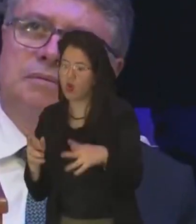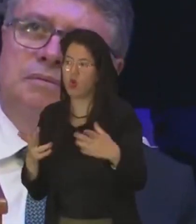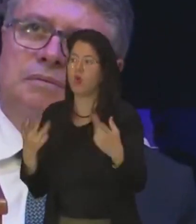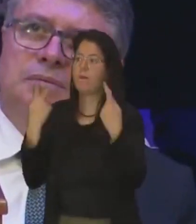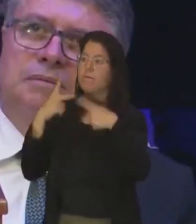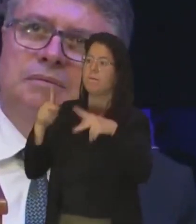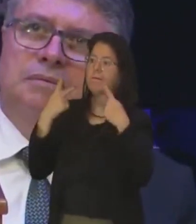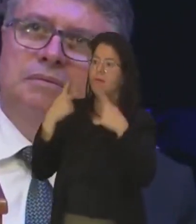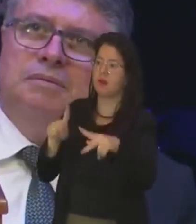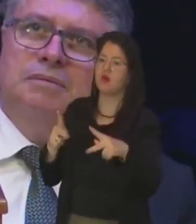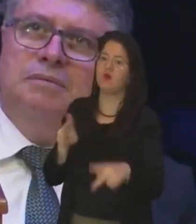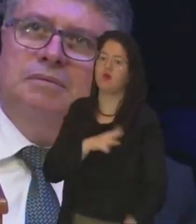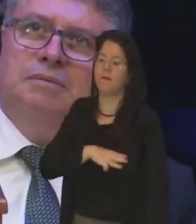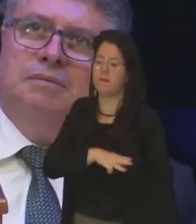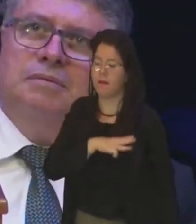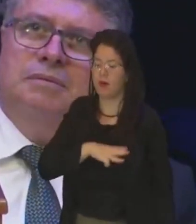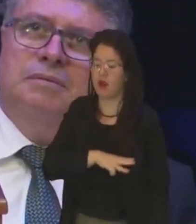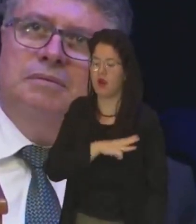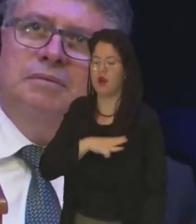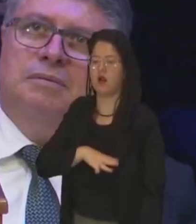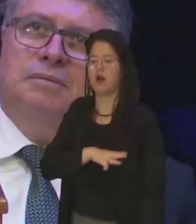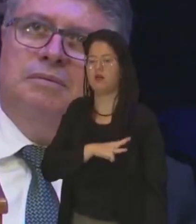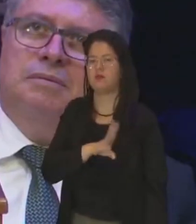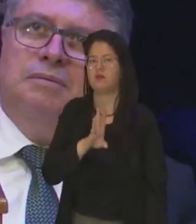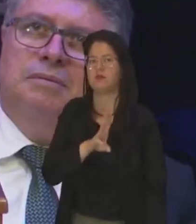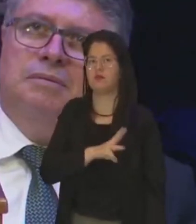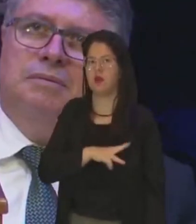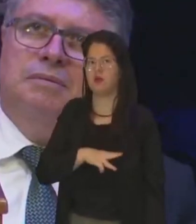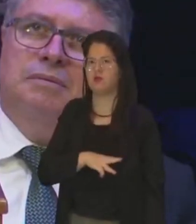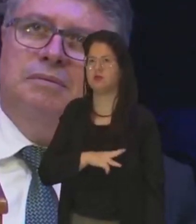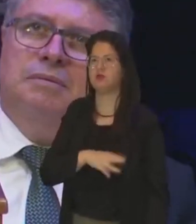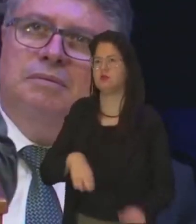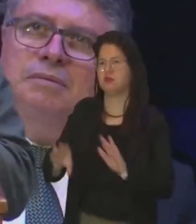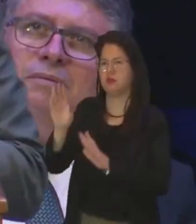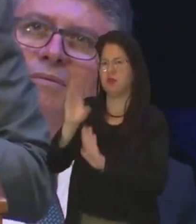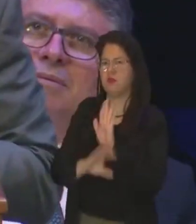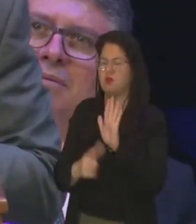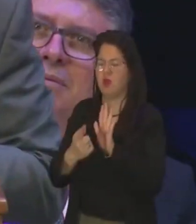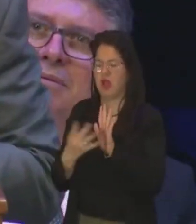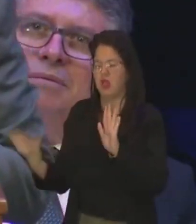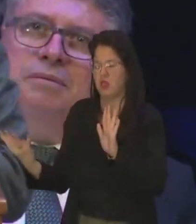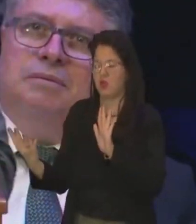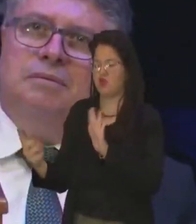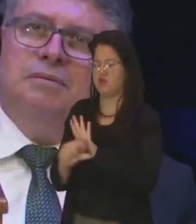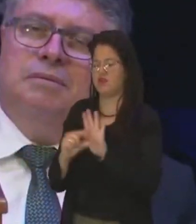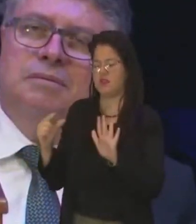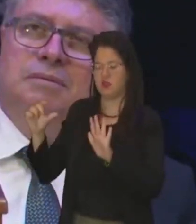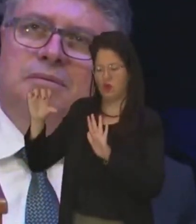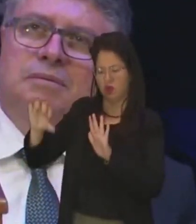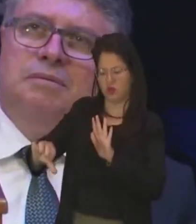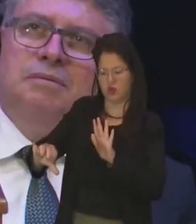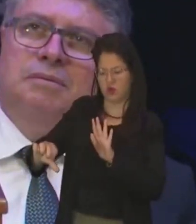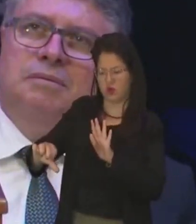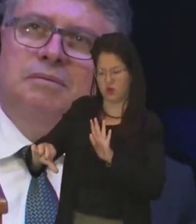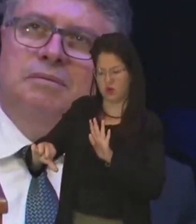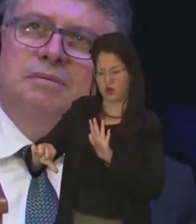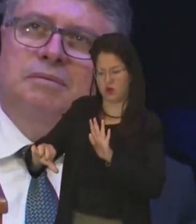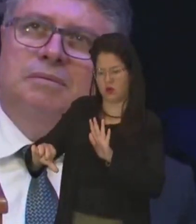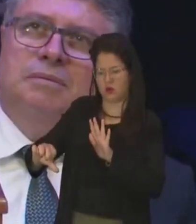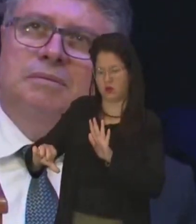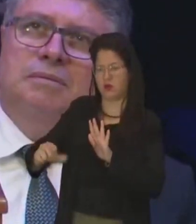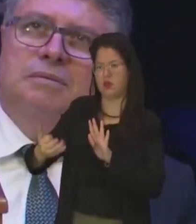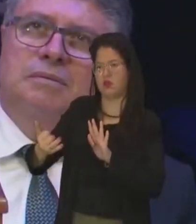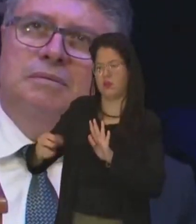de Marcos, capítulo 14, se não me engano, versículo 9. Todo o texto de